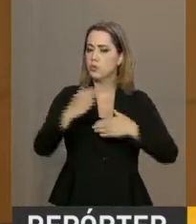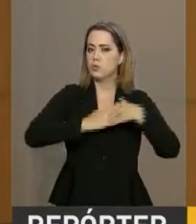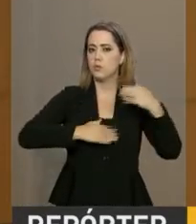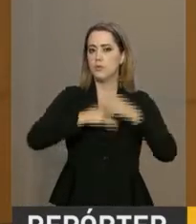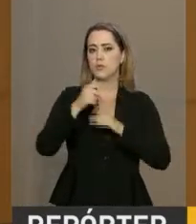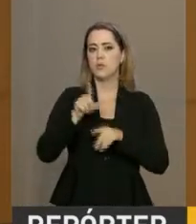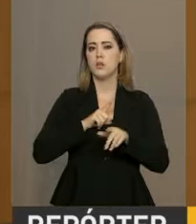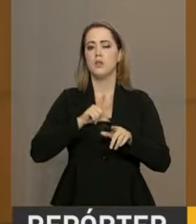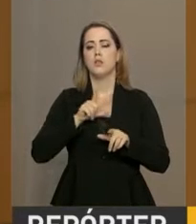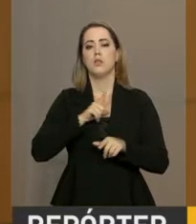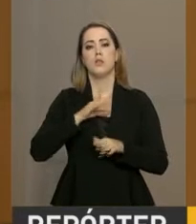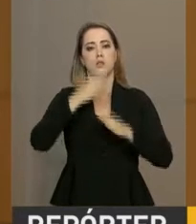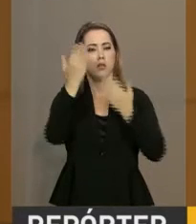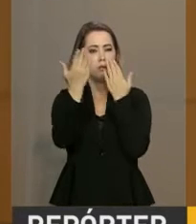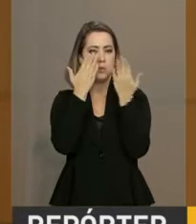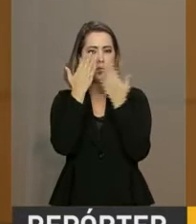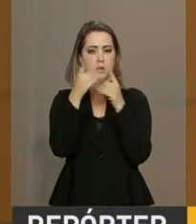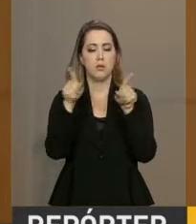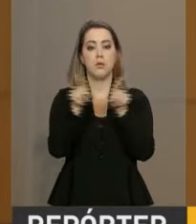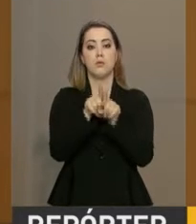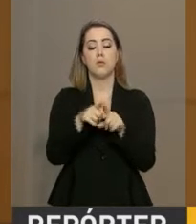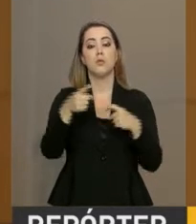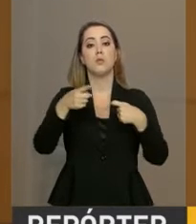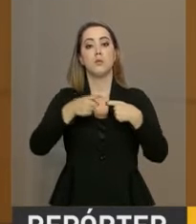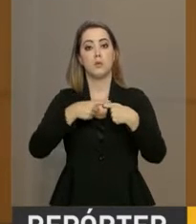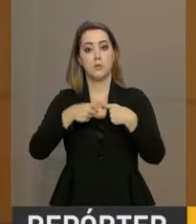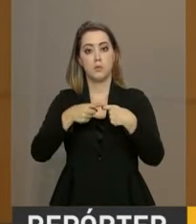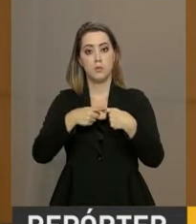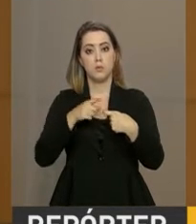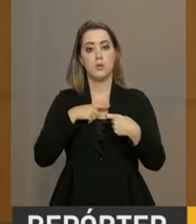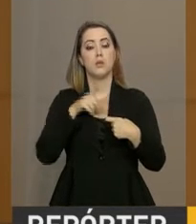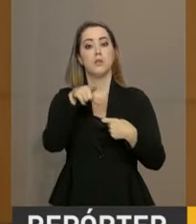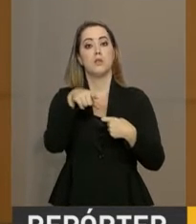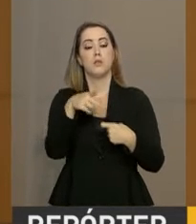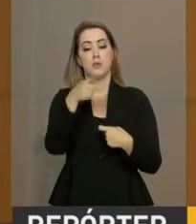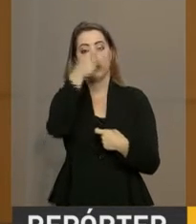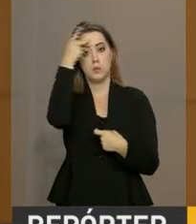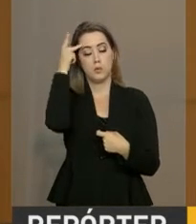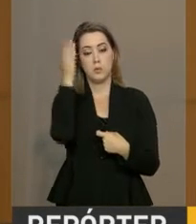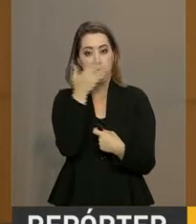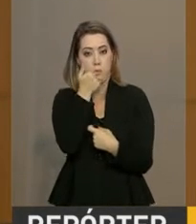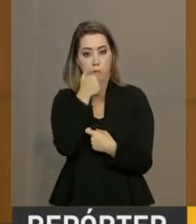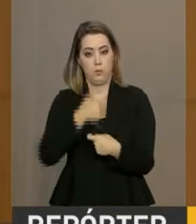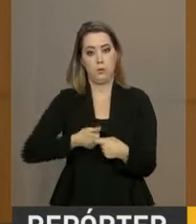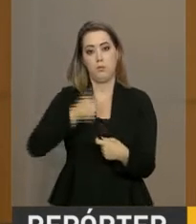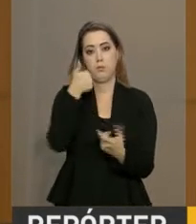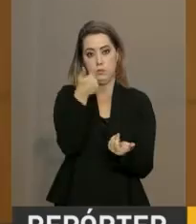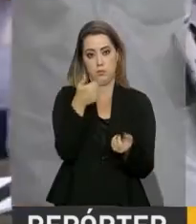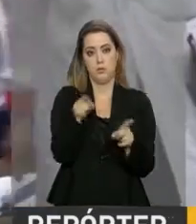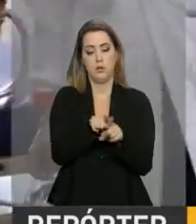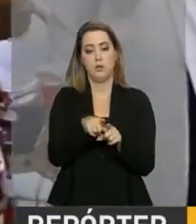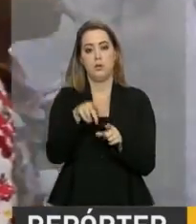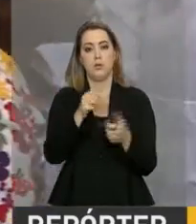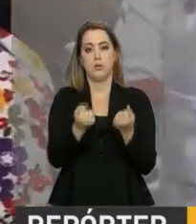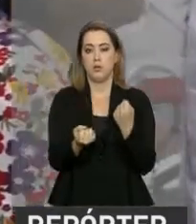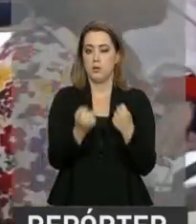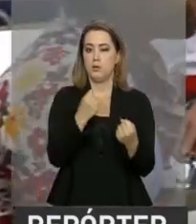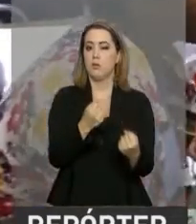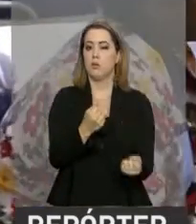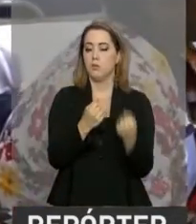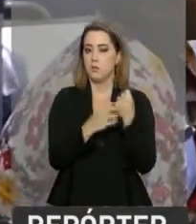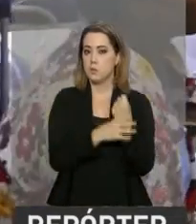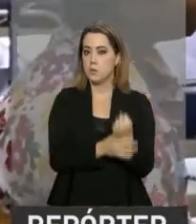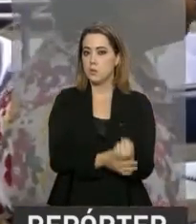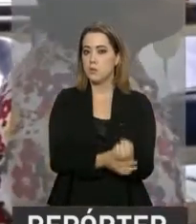terapeutas ocupacionais, nós temos ginecologistas, temos nutricionistas, temos fisioterapeutas. Então são